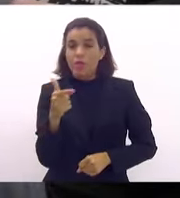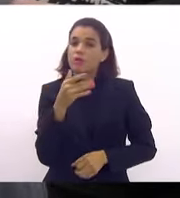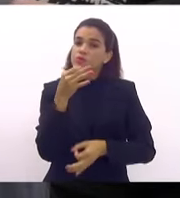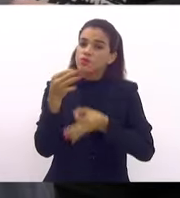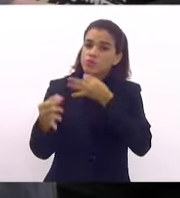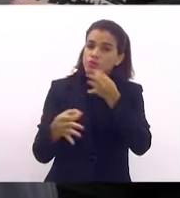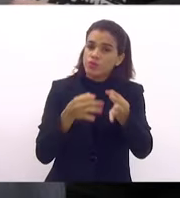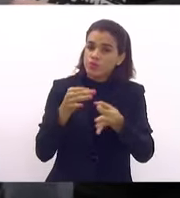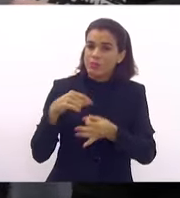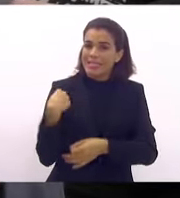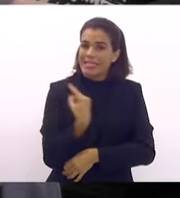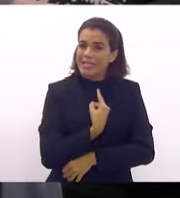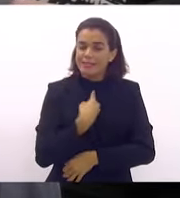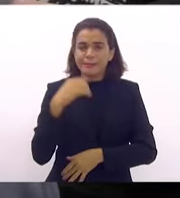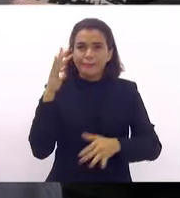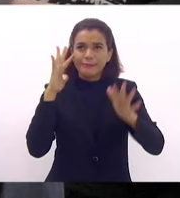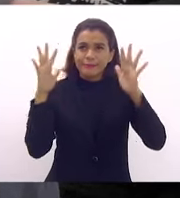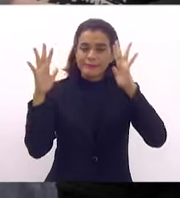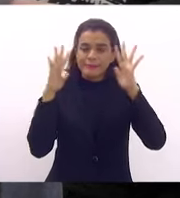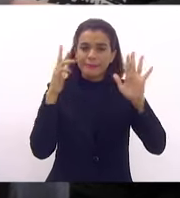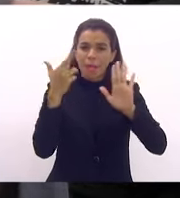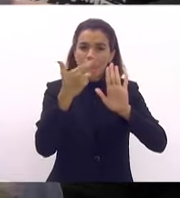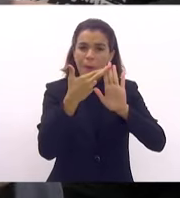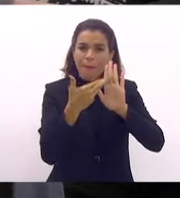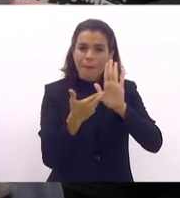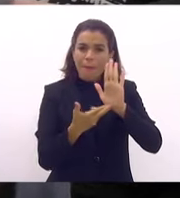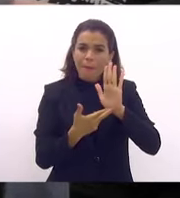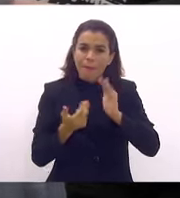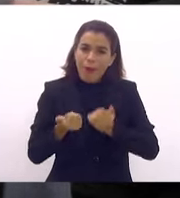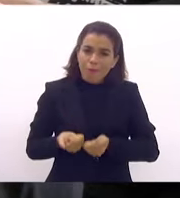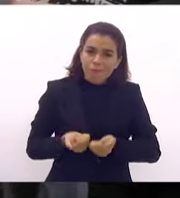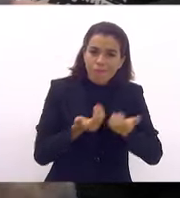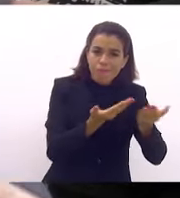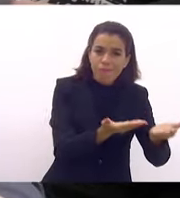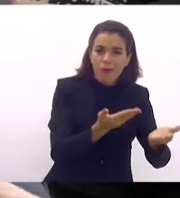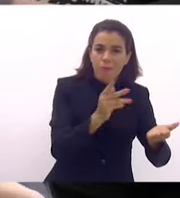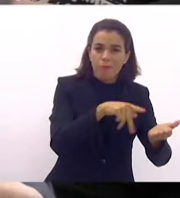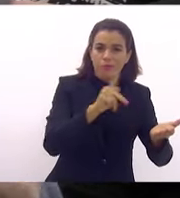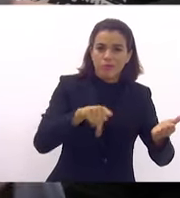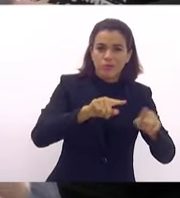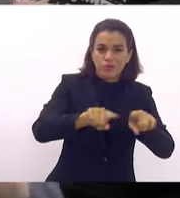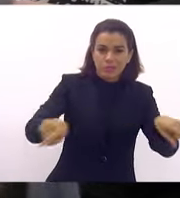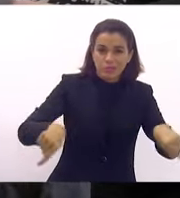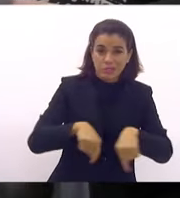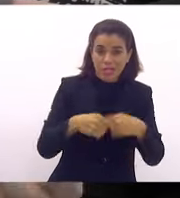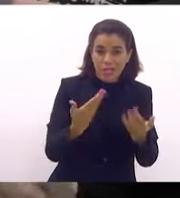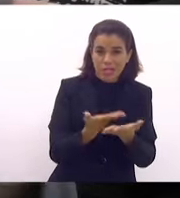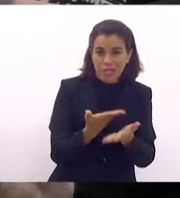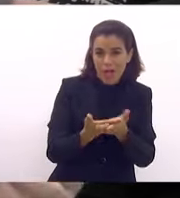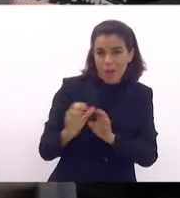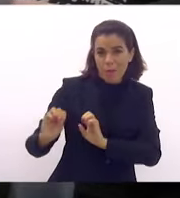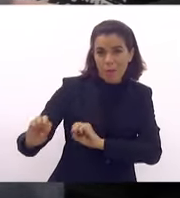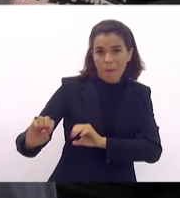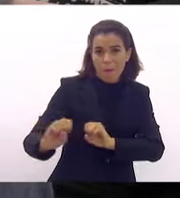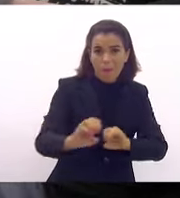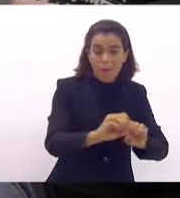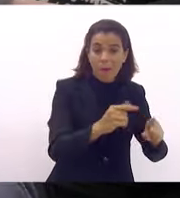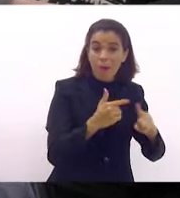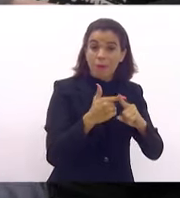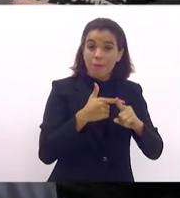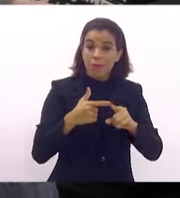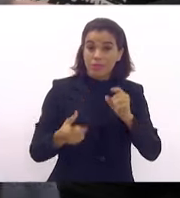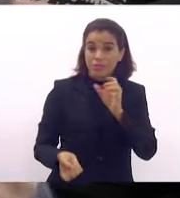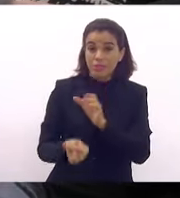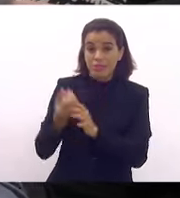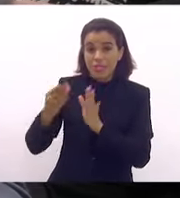Vossa Excelência que a gente pensasse critérios para favorecer o professor que, de fato, está em sala de aula. Eu vou encaminhar a Vossa Excelência, porque se a gente emenda em plenário,